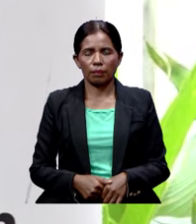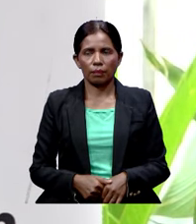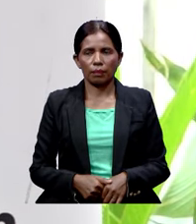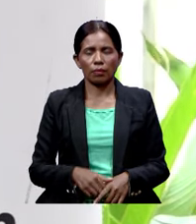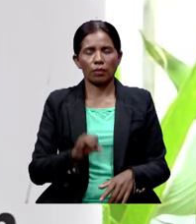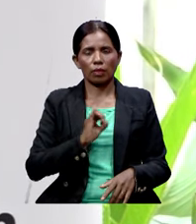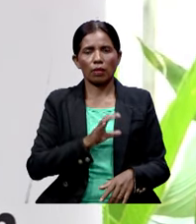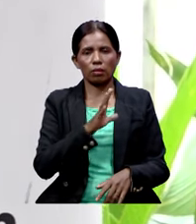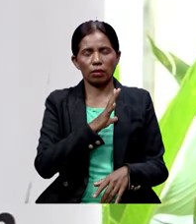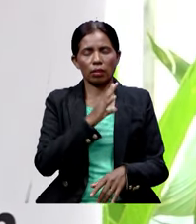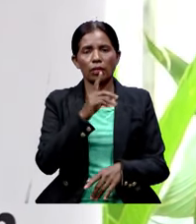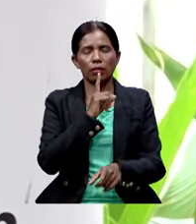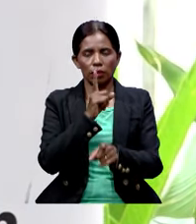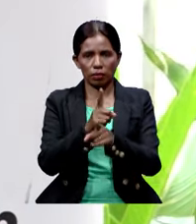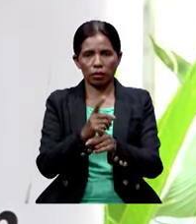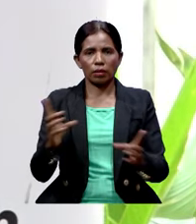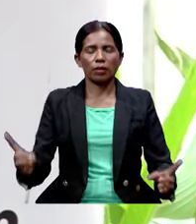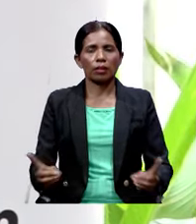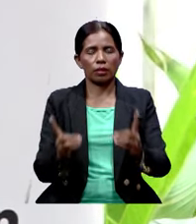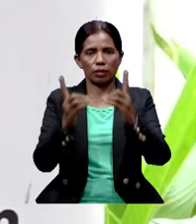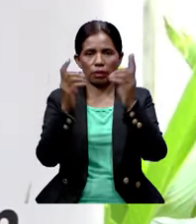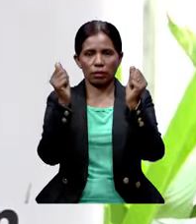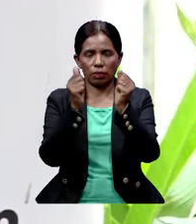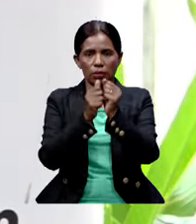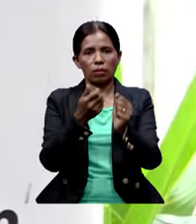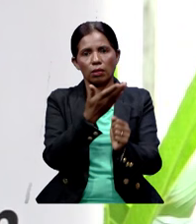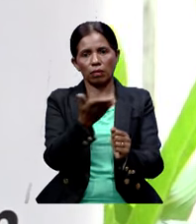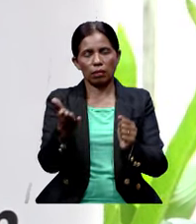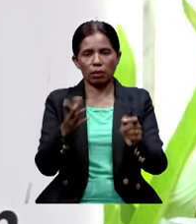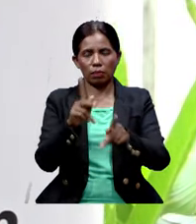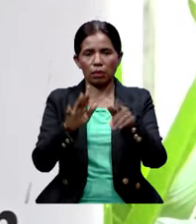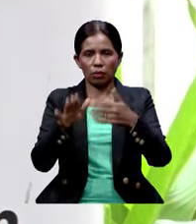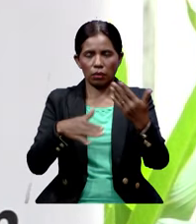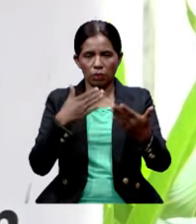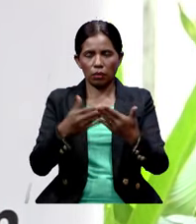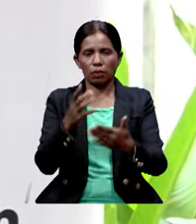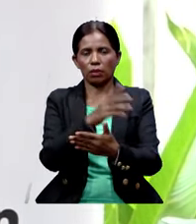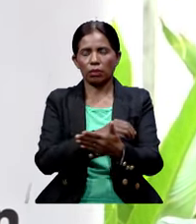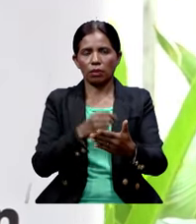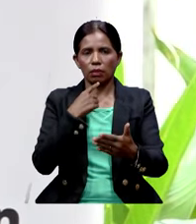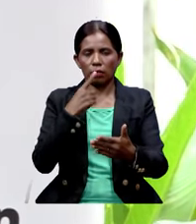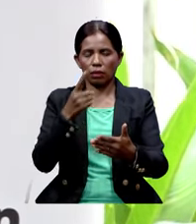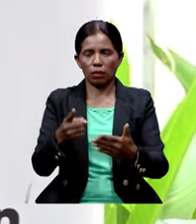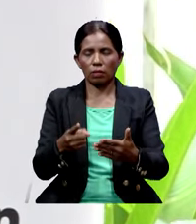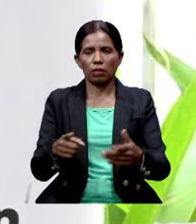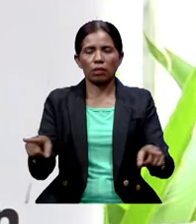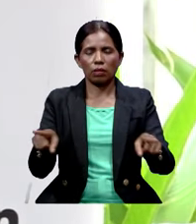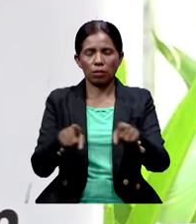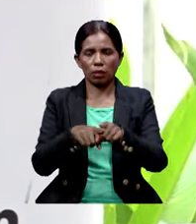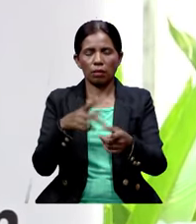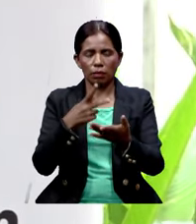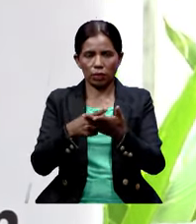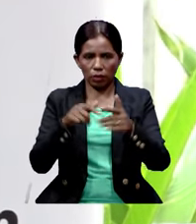Kauhen, teres atu hasol mar hikas ho imi hotu iha ceremonia ho di celebra conclusão da projeto